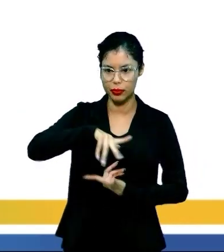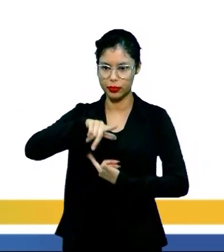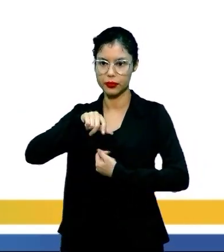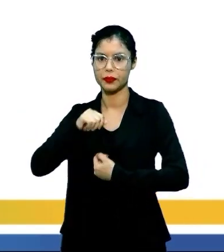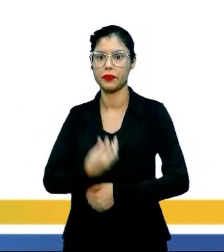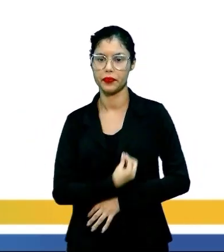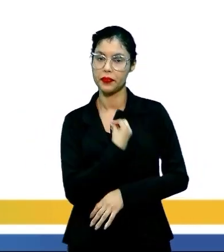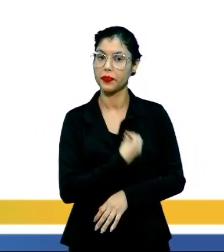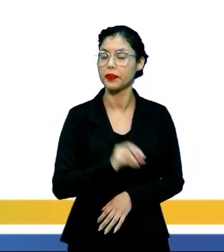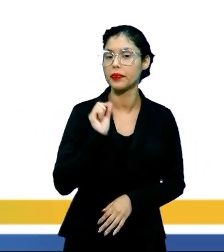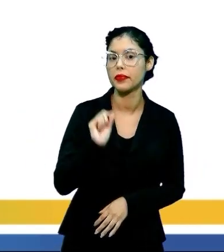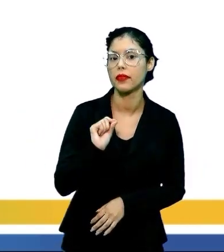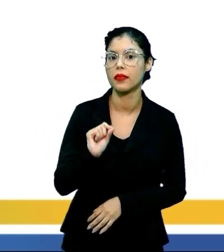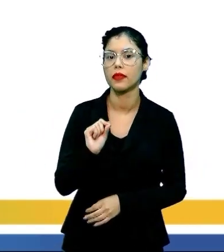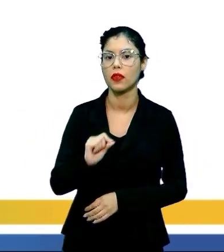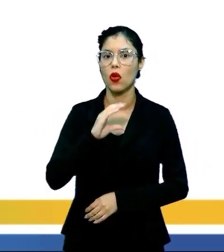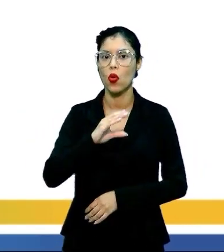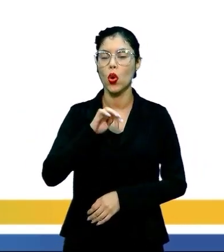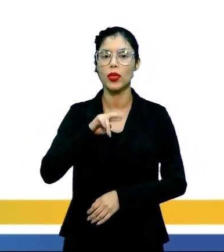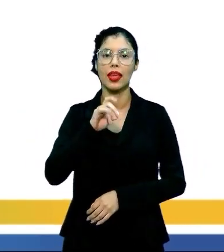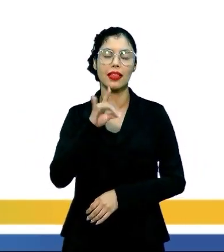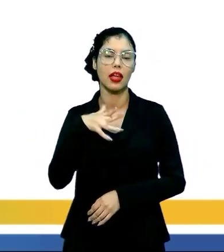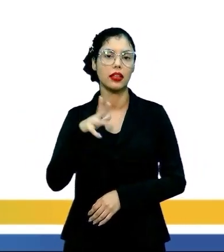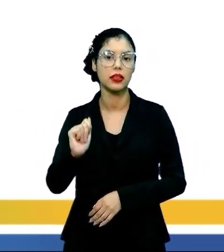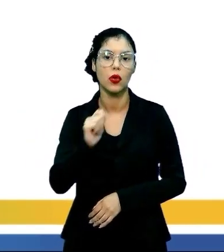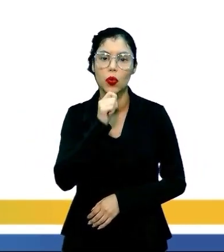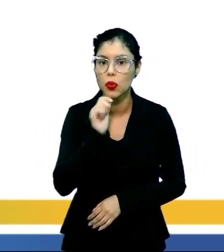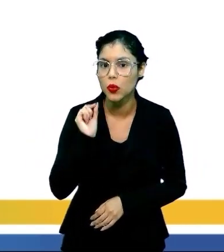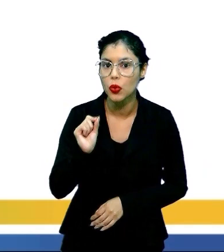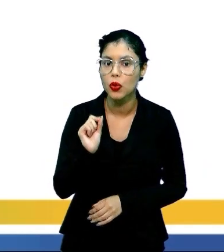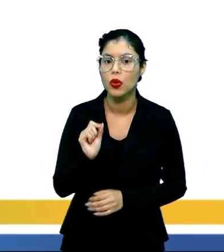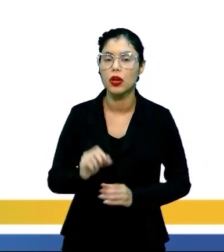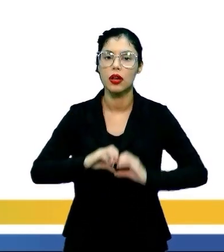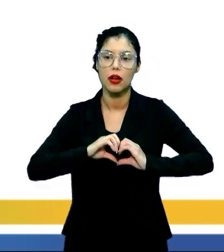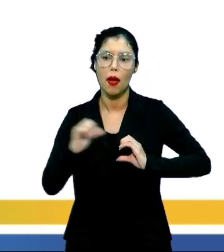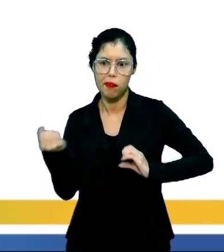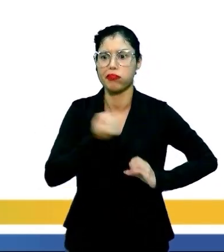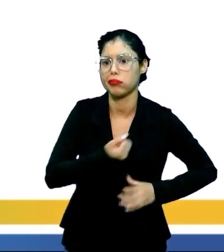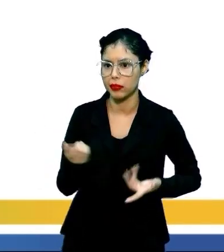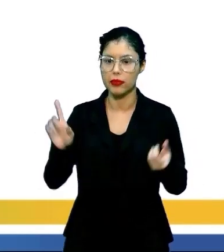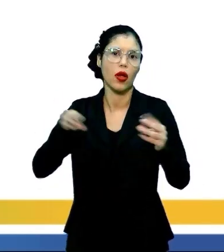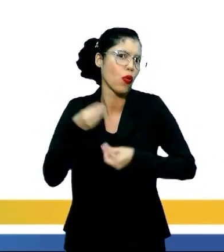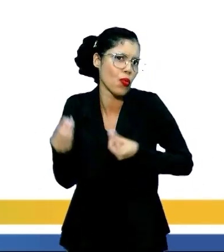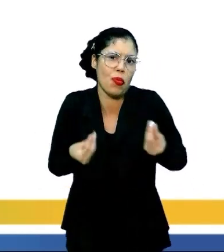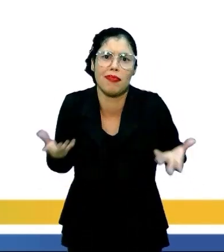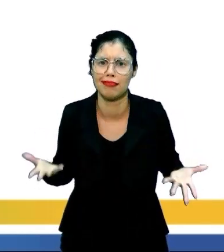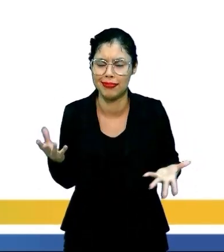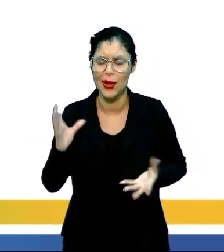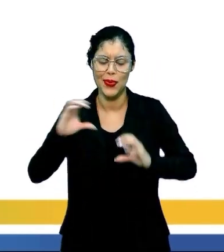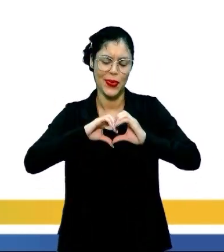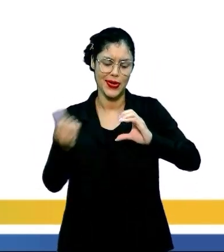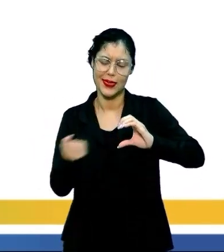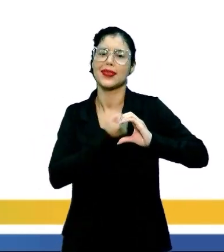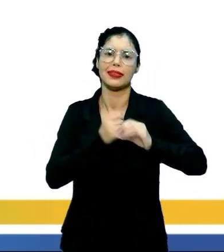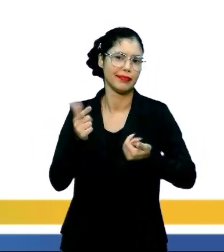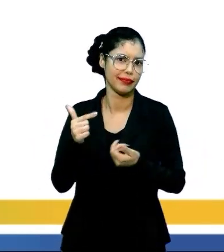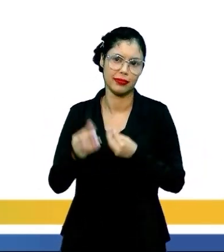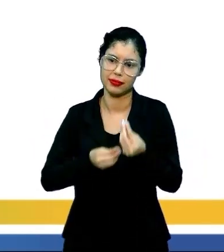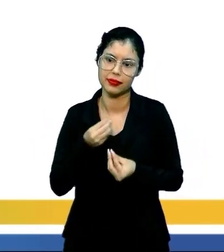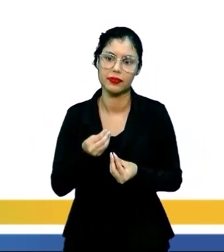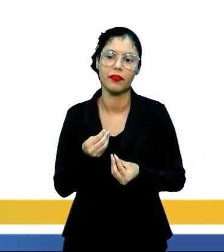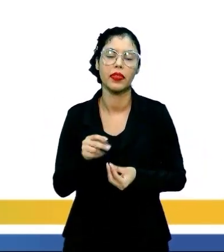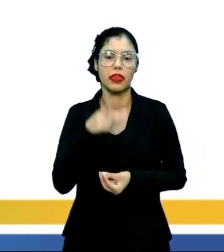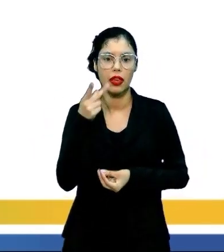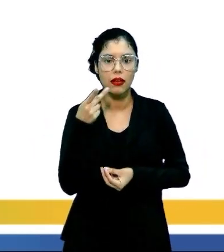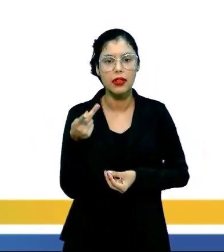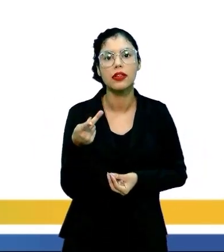uma presença de uma conotação, quer dizer, que o coração te apunhalou. Como? Tem como o coração te apunhalar quando a gente